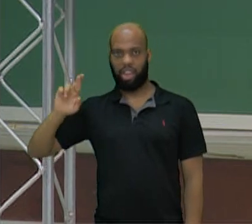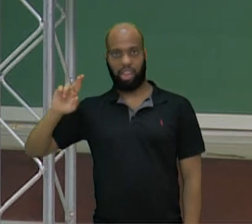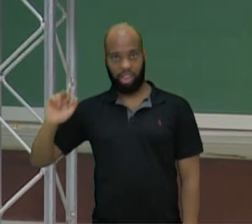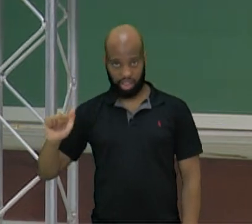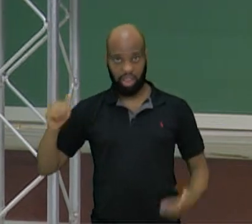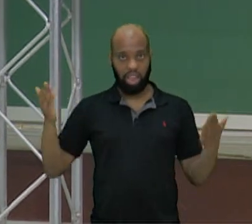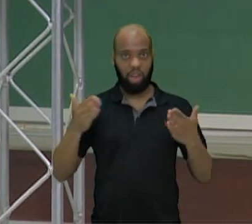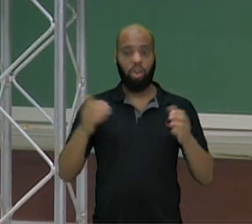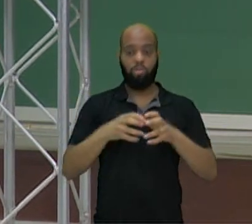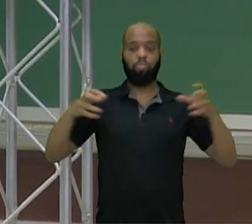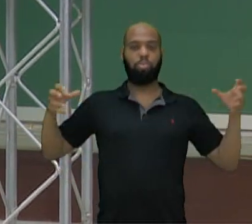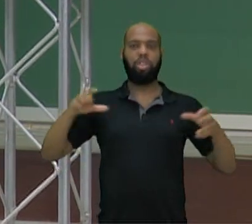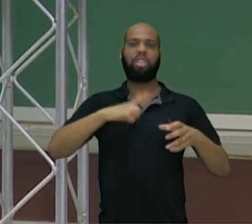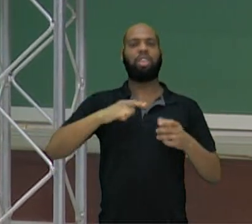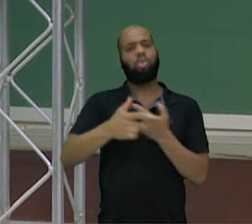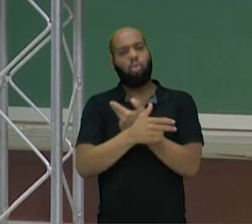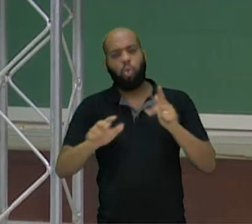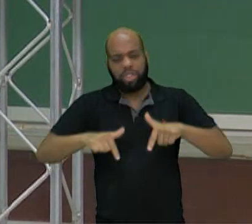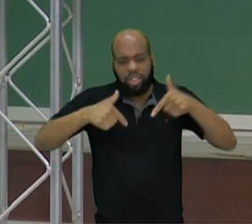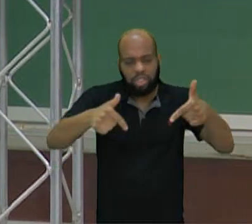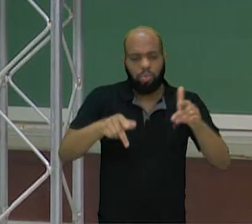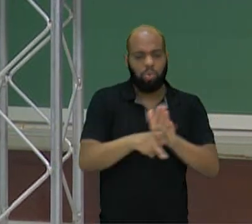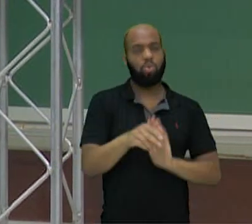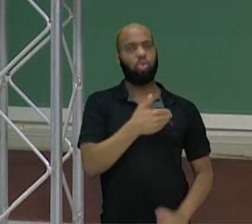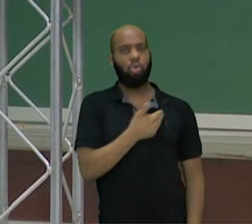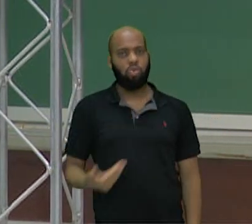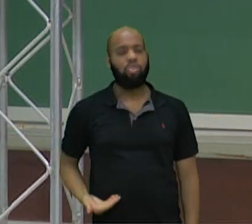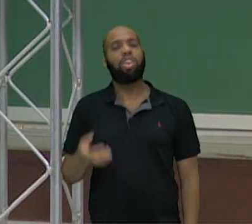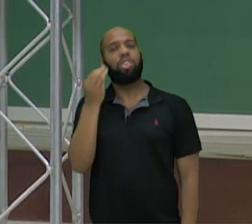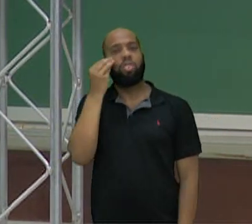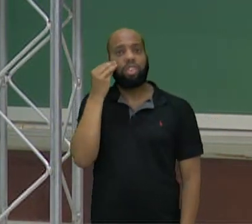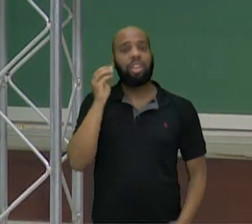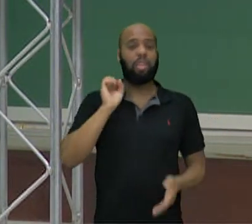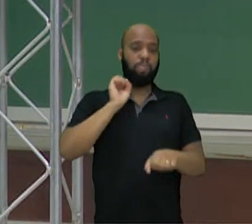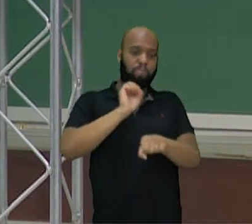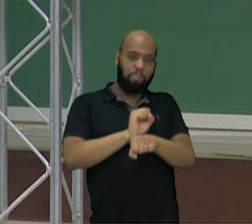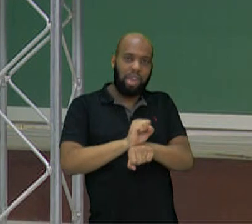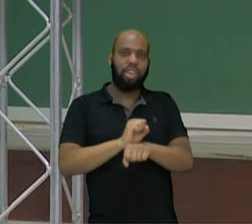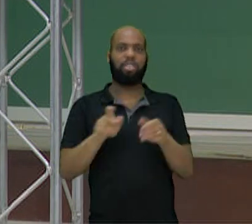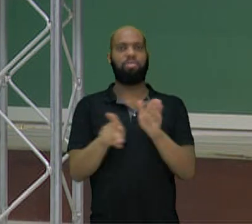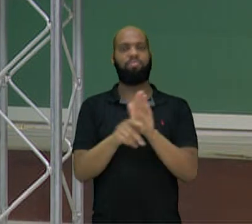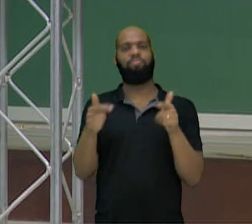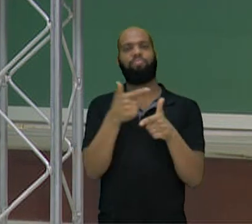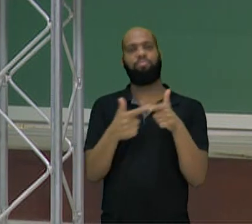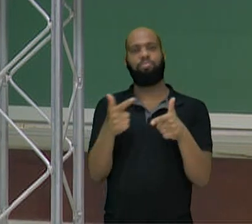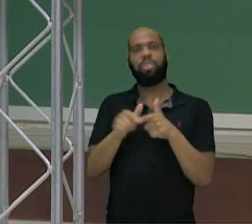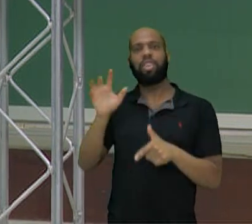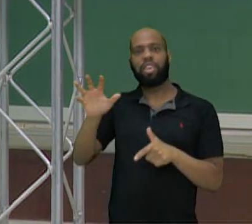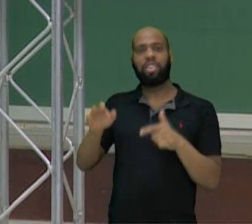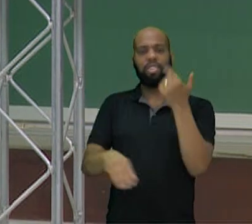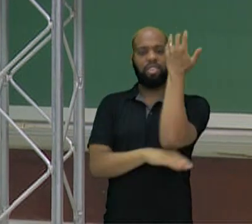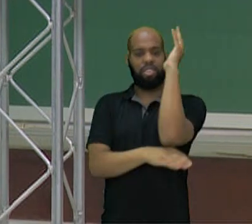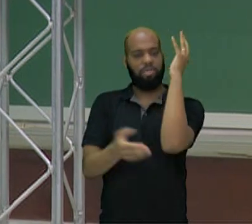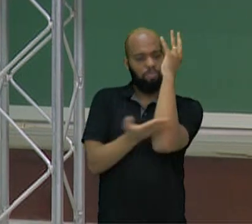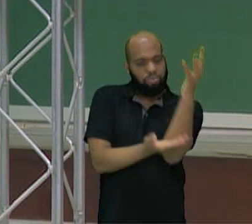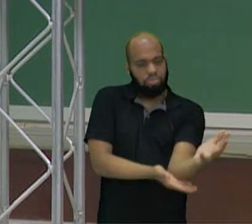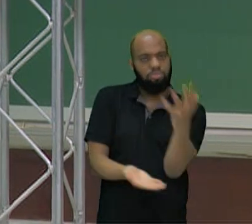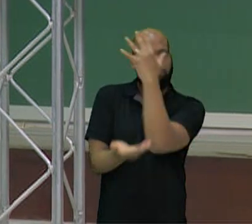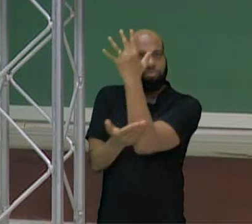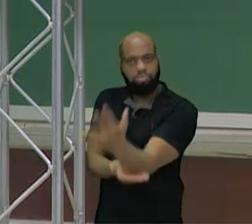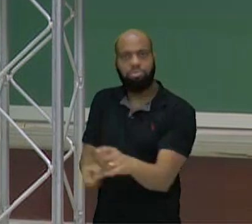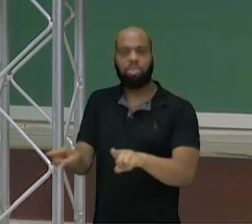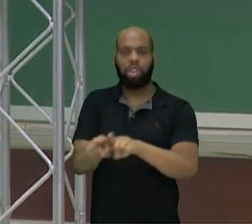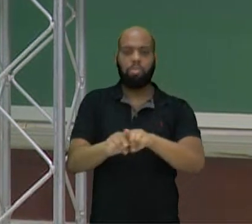ações governamentais desses espaços, né, tentam minimizar esse problema da retirada da vegetação e